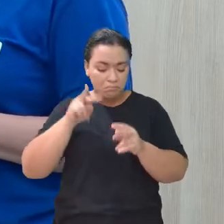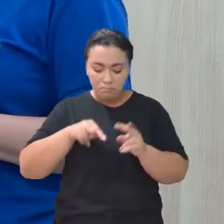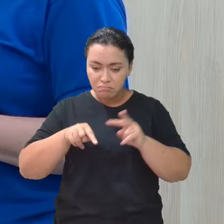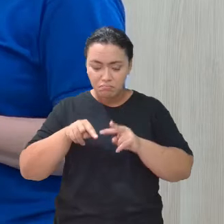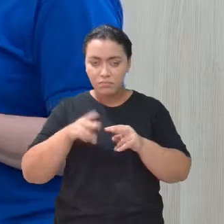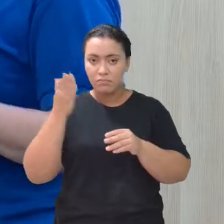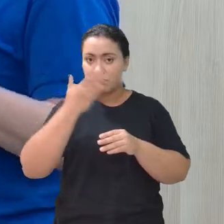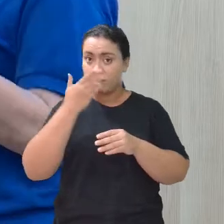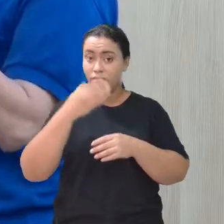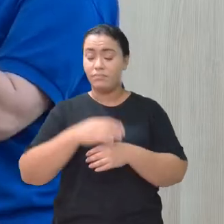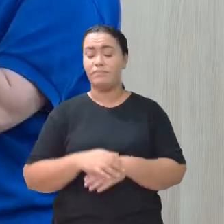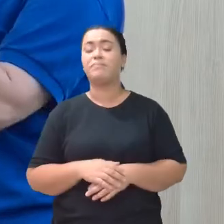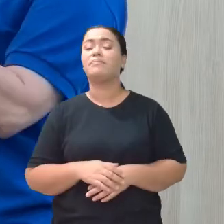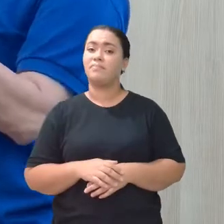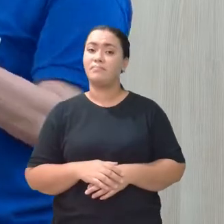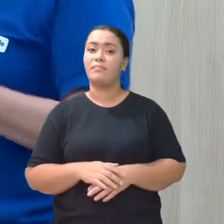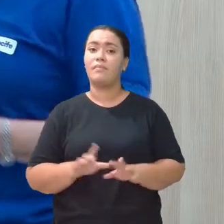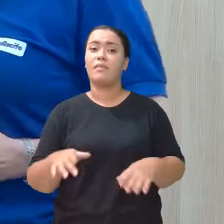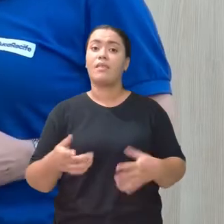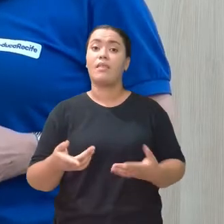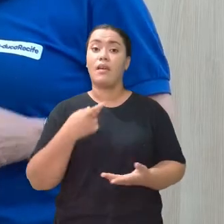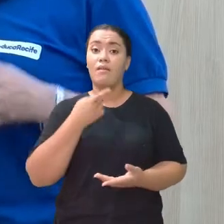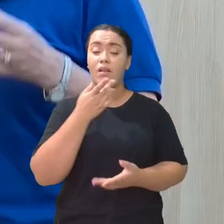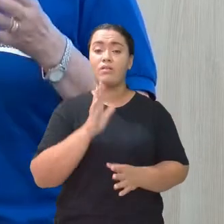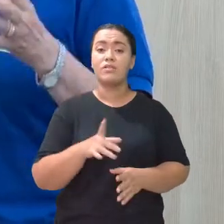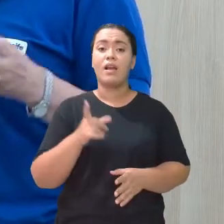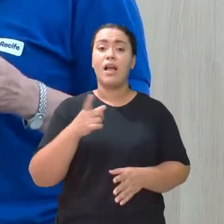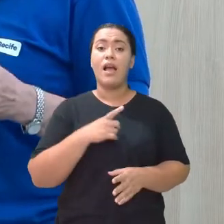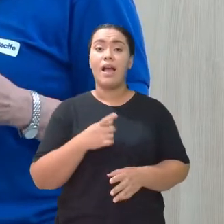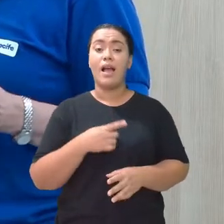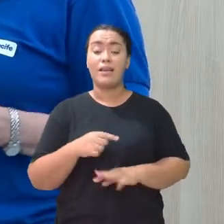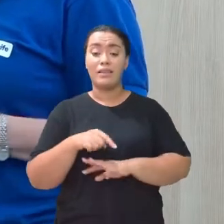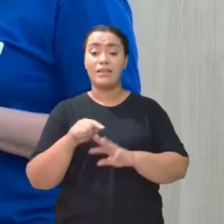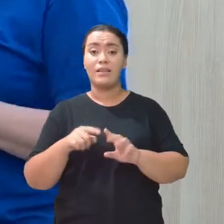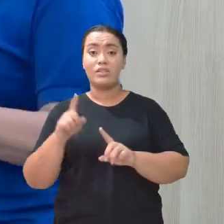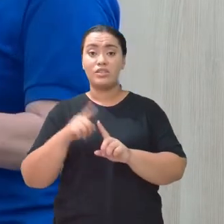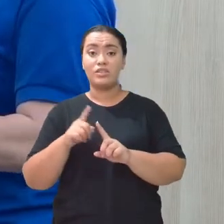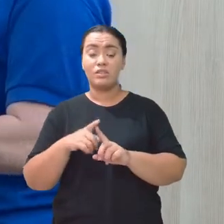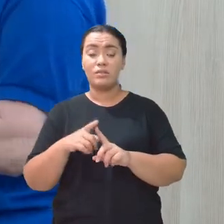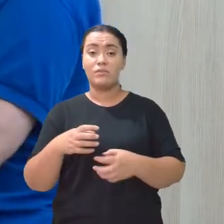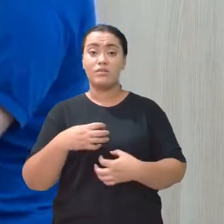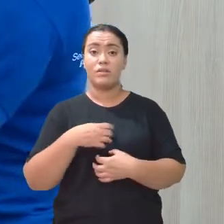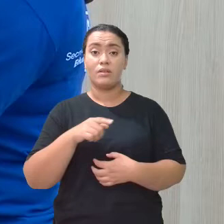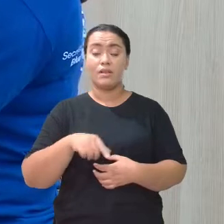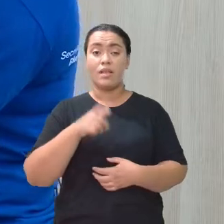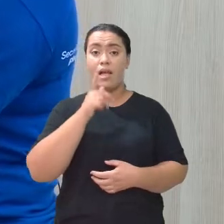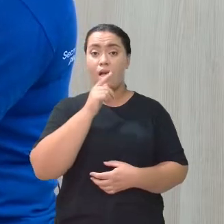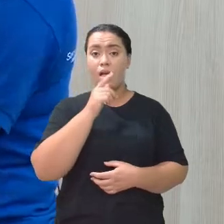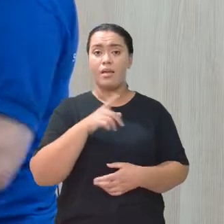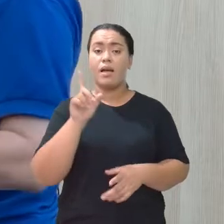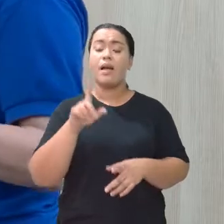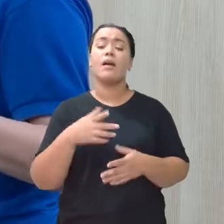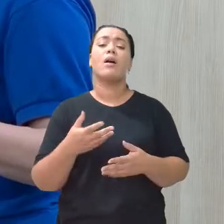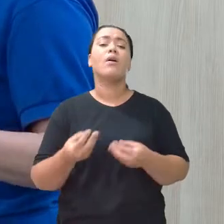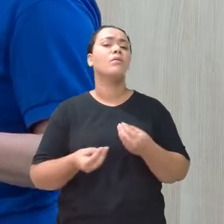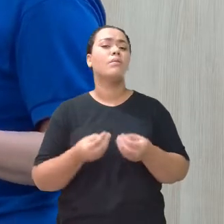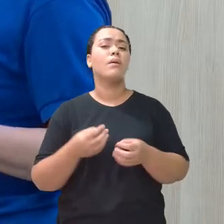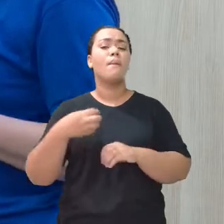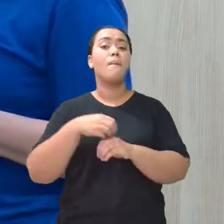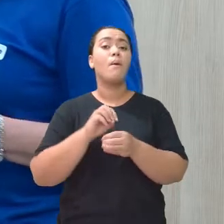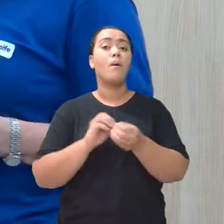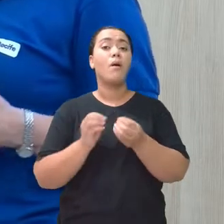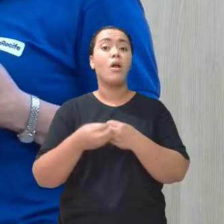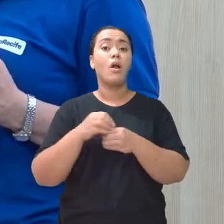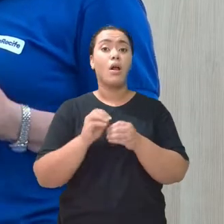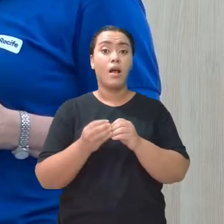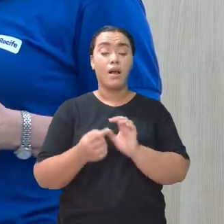dessas moléculas é como Carlinha falou, dos estados físicos da água, de acordo com como essas moléculas se apresentam, então